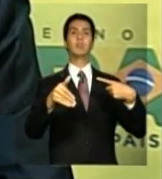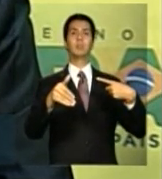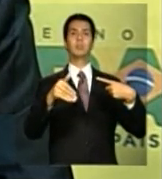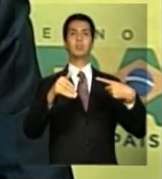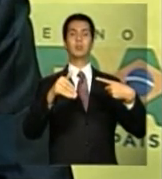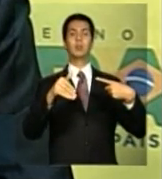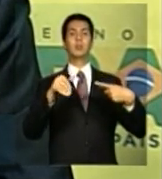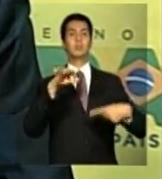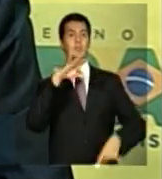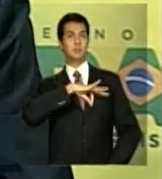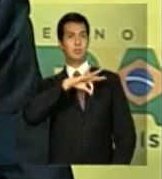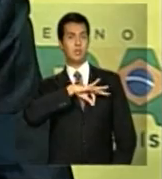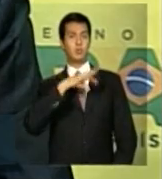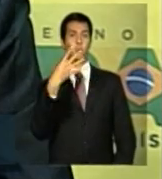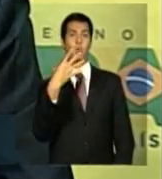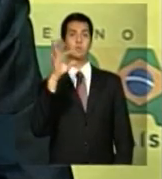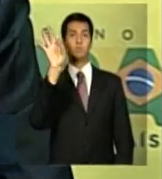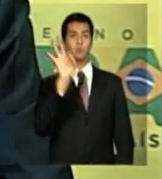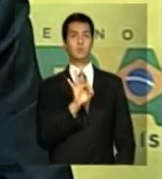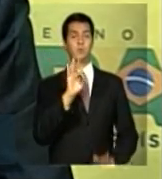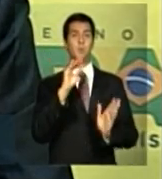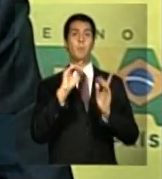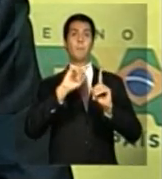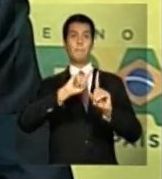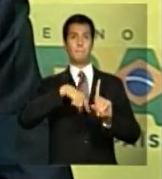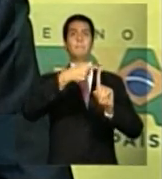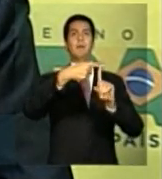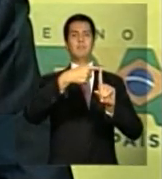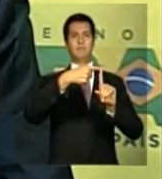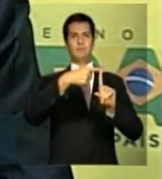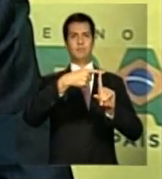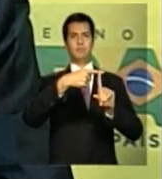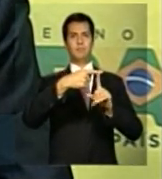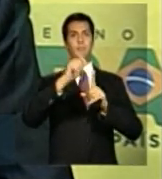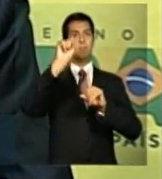nos salários a partir de março deste ano.